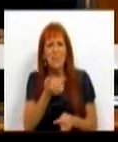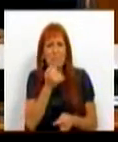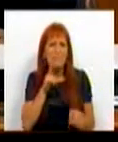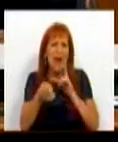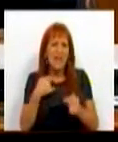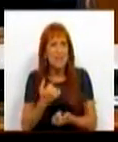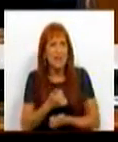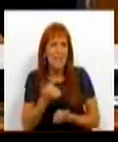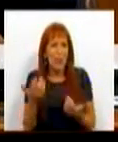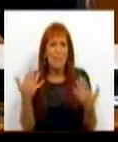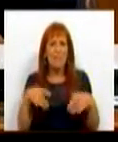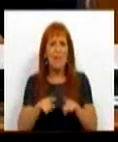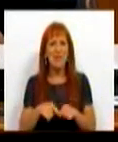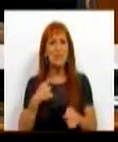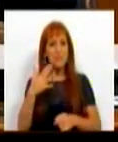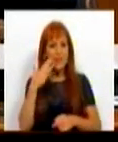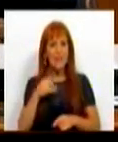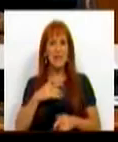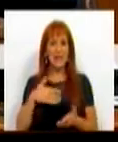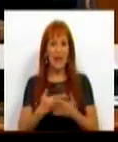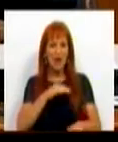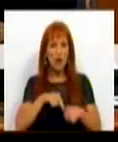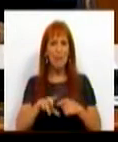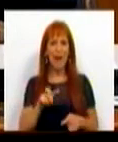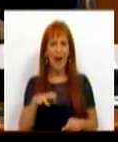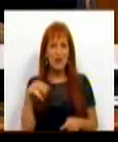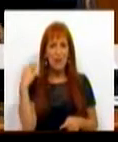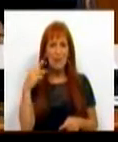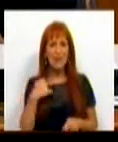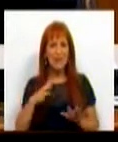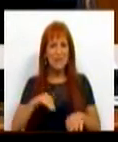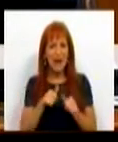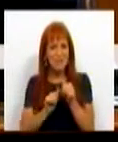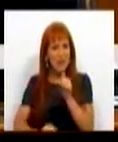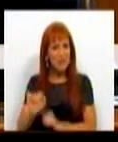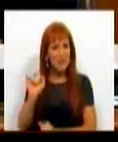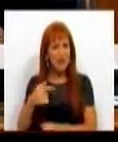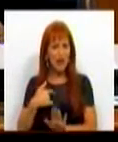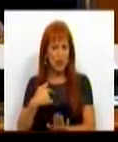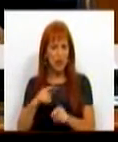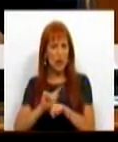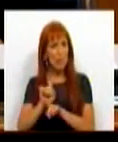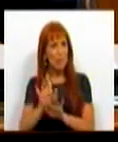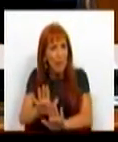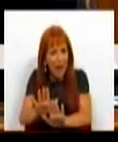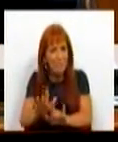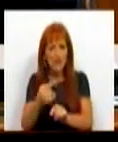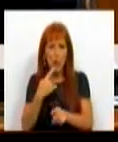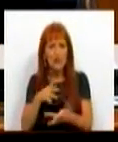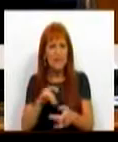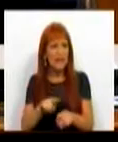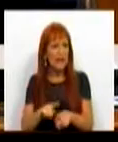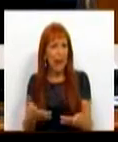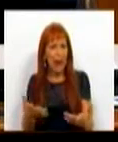até dá jeito. Agora, mas vamos tentar deixar o senhor deputado Carlos Pereira terminar a sua intervenção e eu já parei o cronómetro, mas não podemos derrapar no